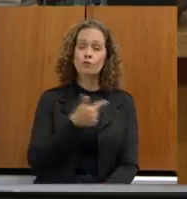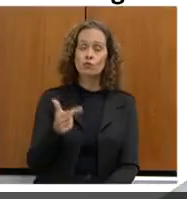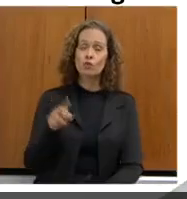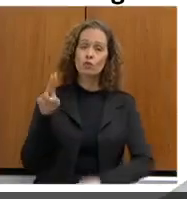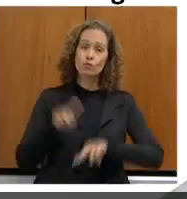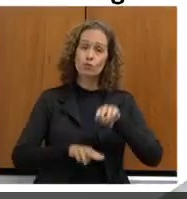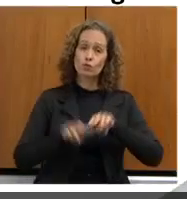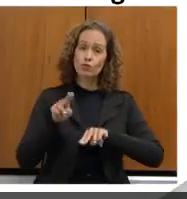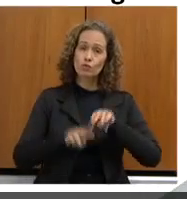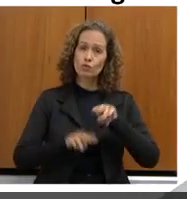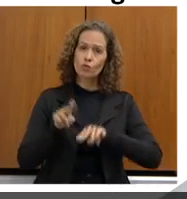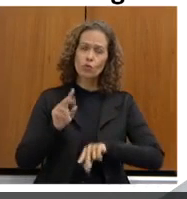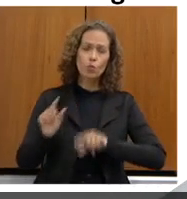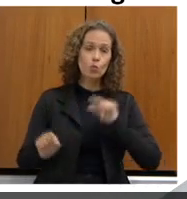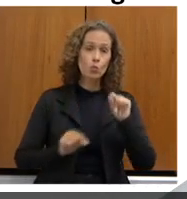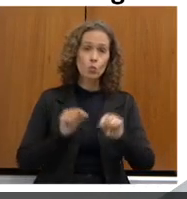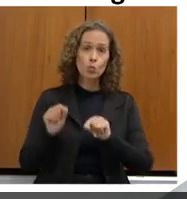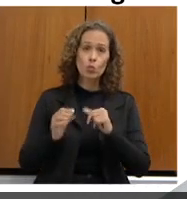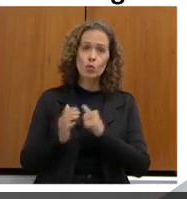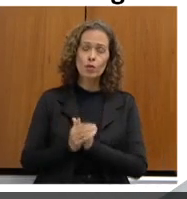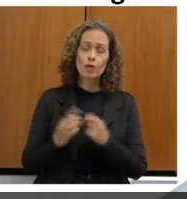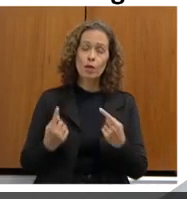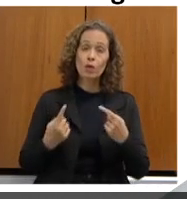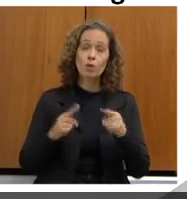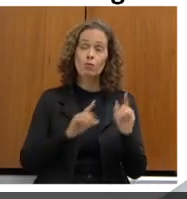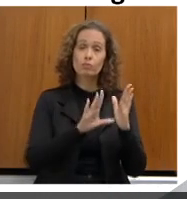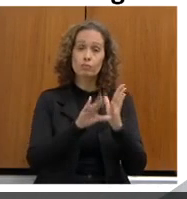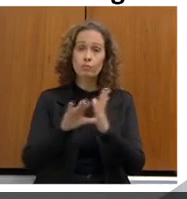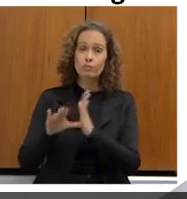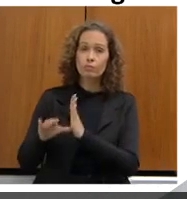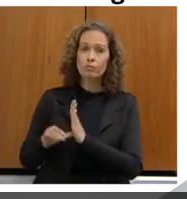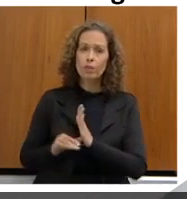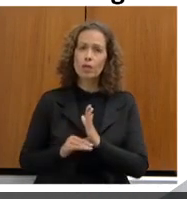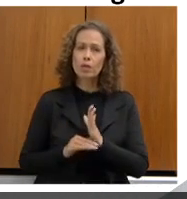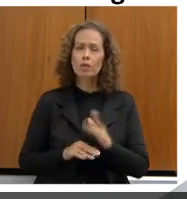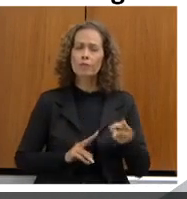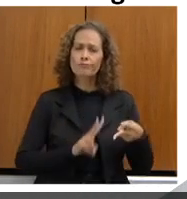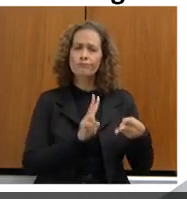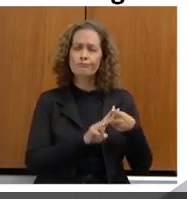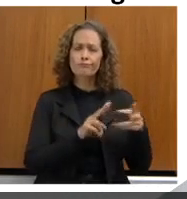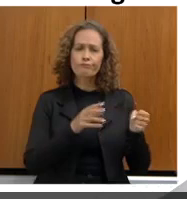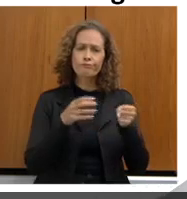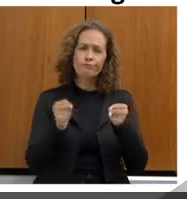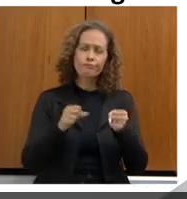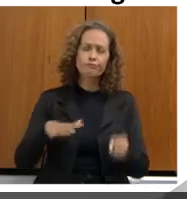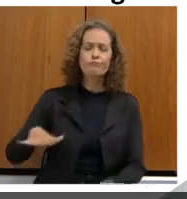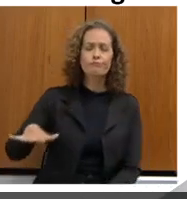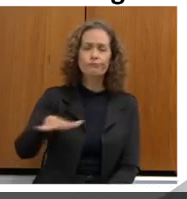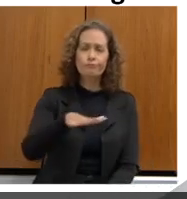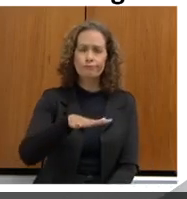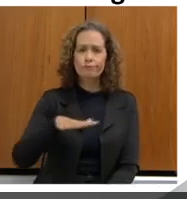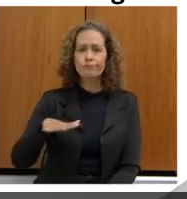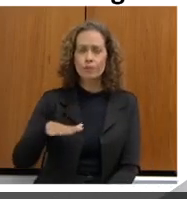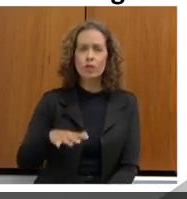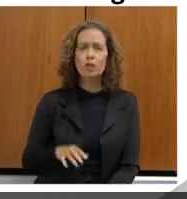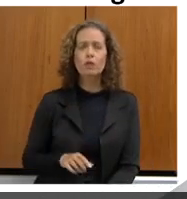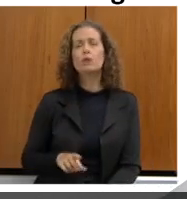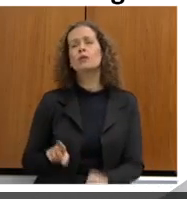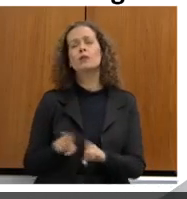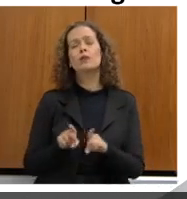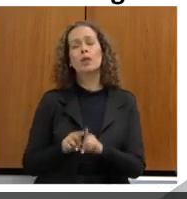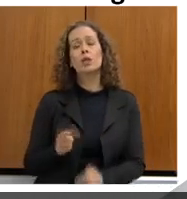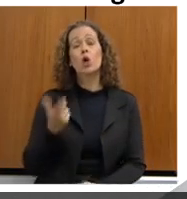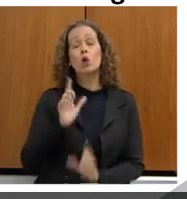é relacionado ao combate à corrupção no sistema penitenciário região metropolitana em conjunto com outras